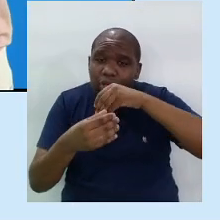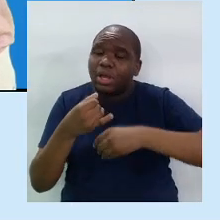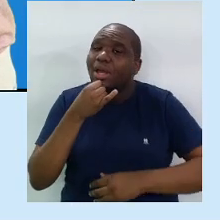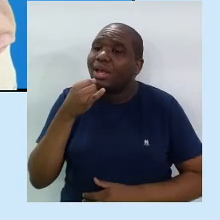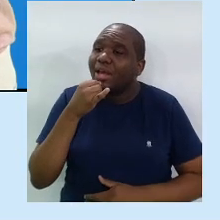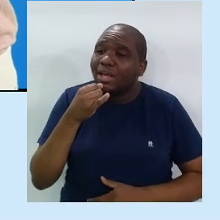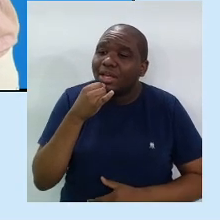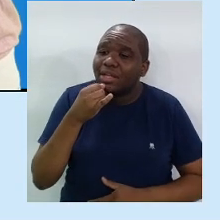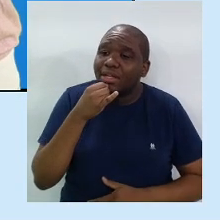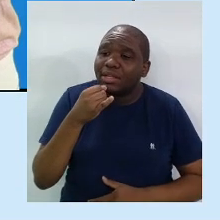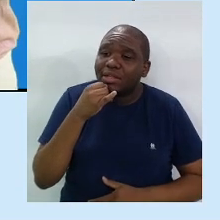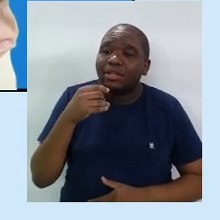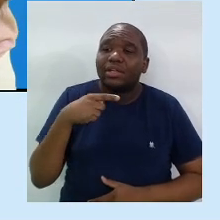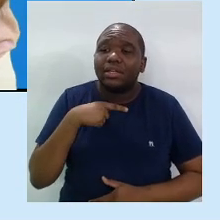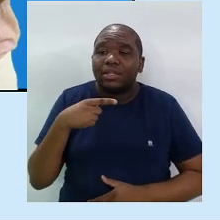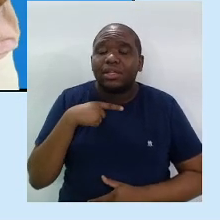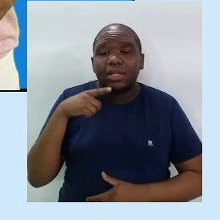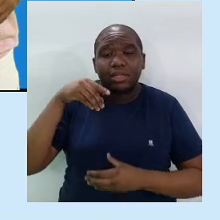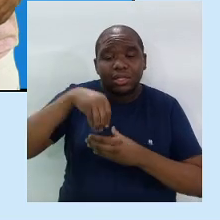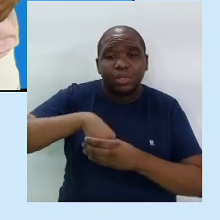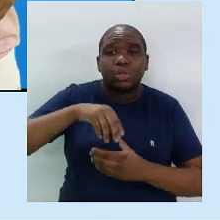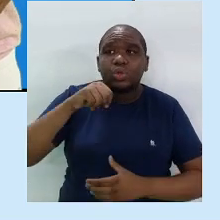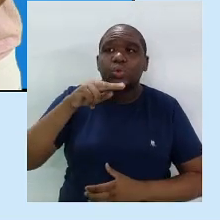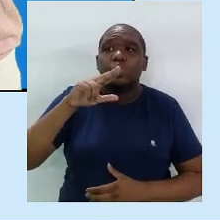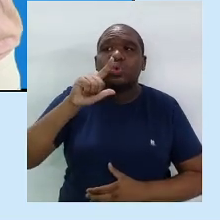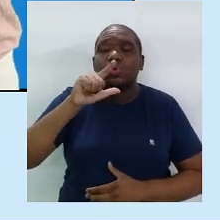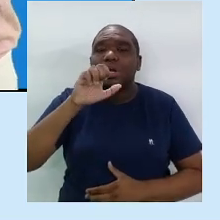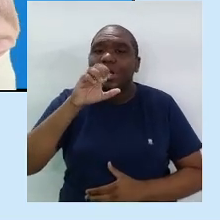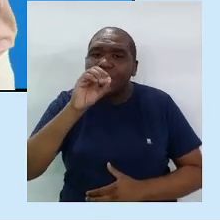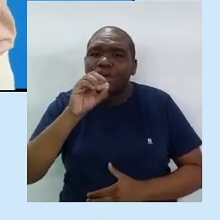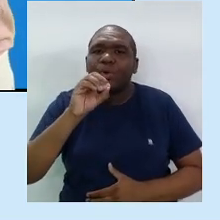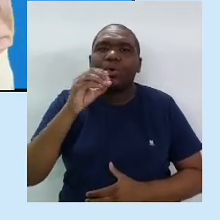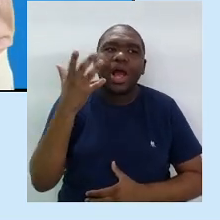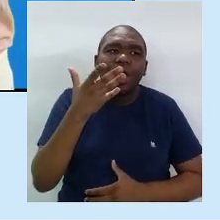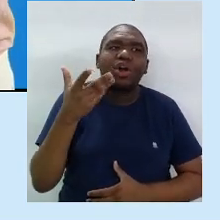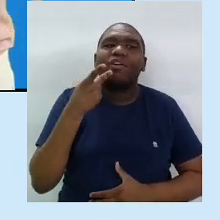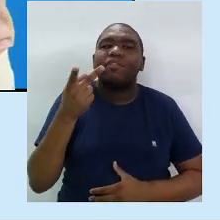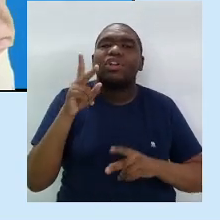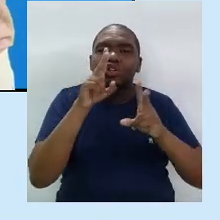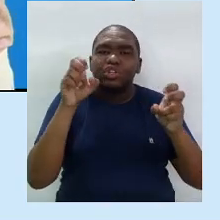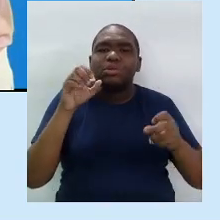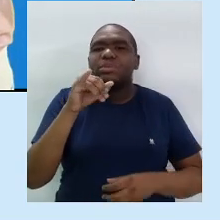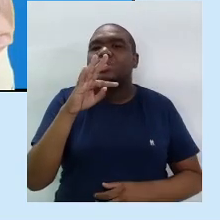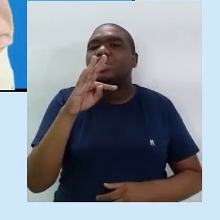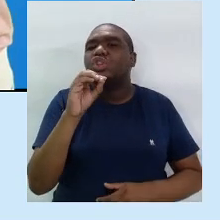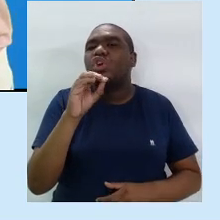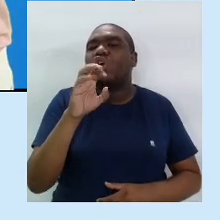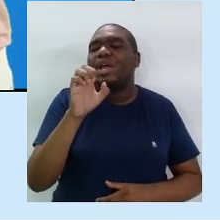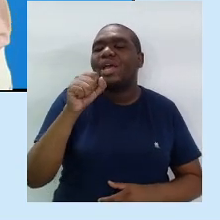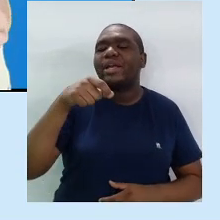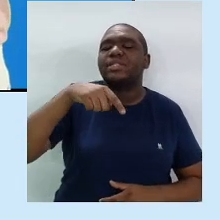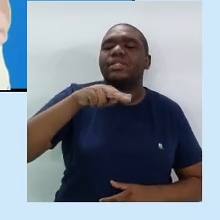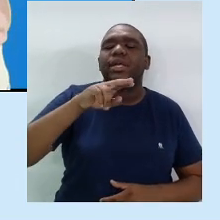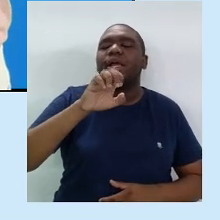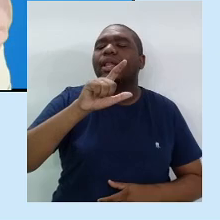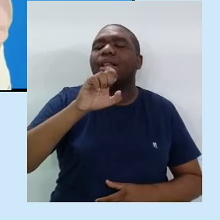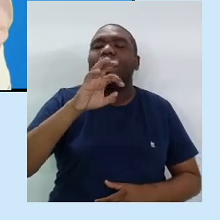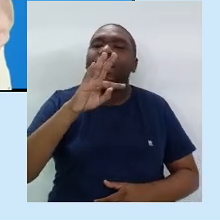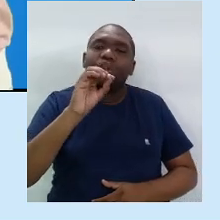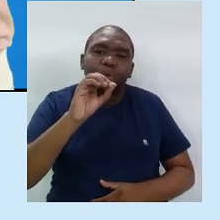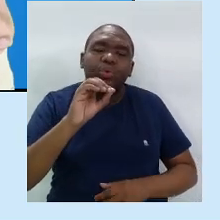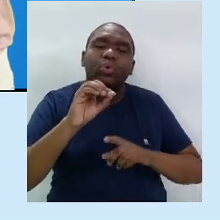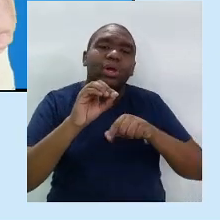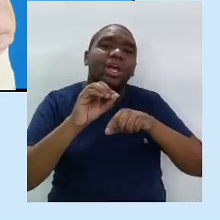exemplo, aí a questão do núcleo. Bora falar agora sobre o citoesqueleto. O citoesqueleto já vai ser